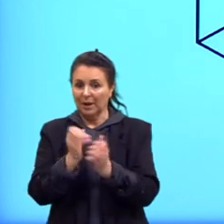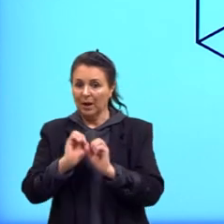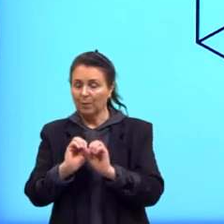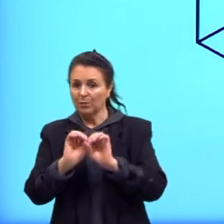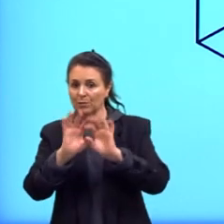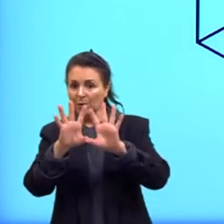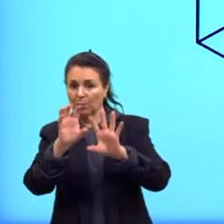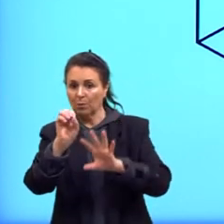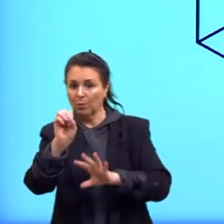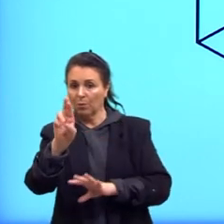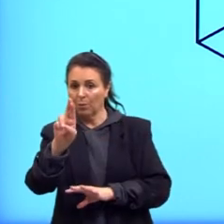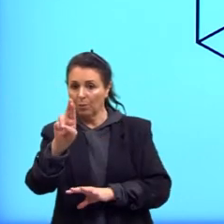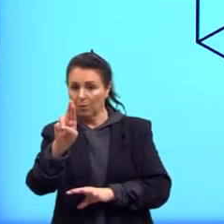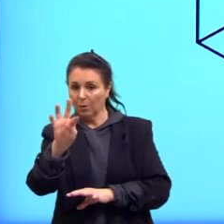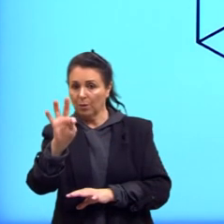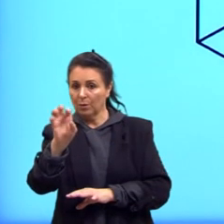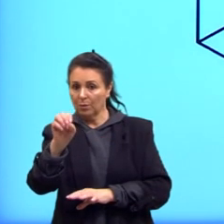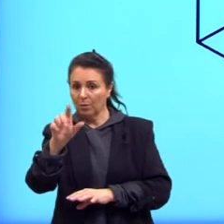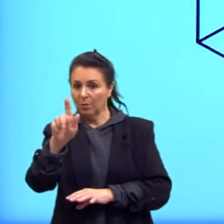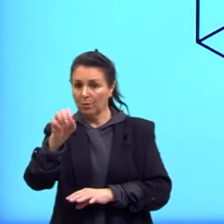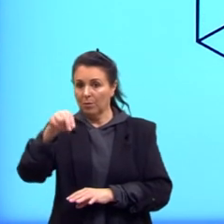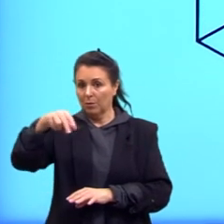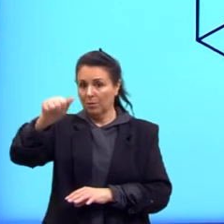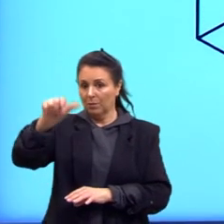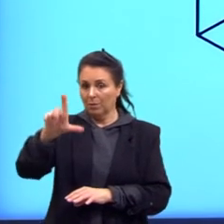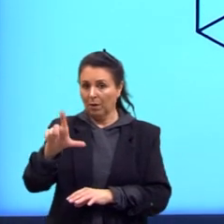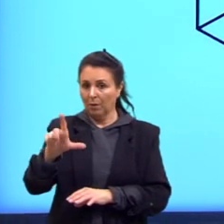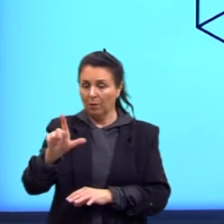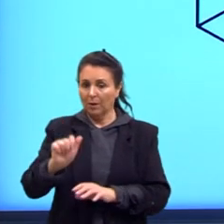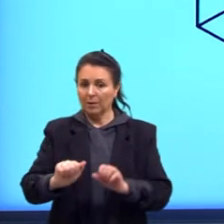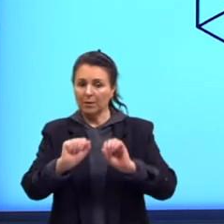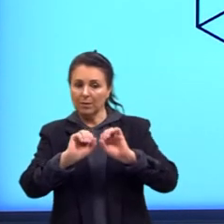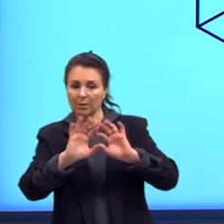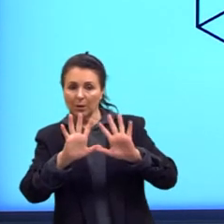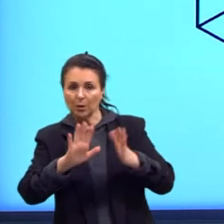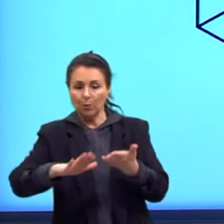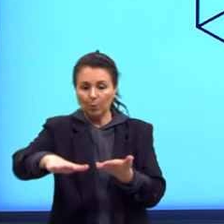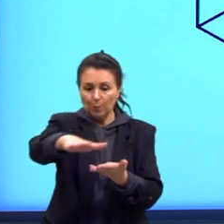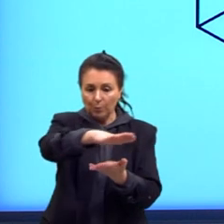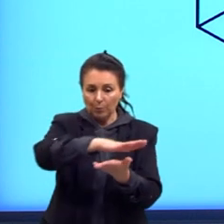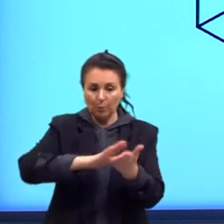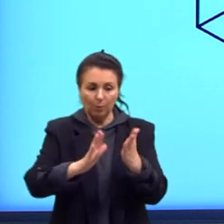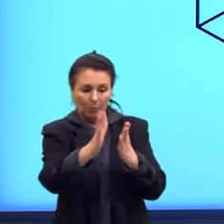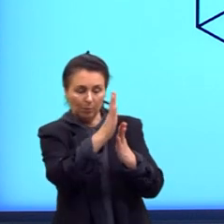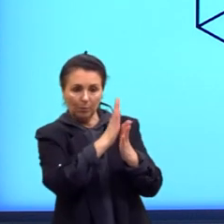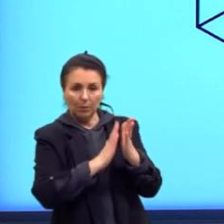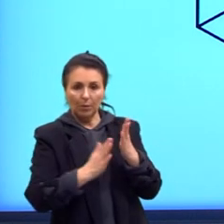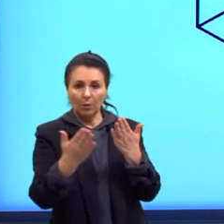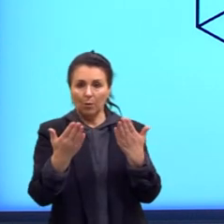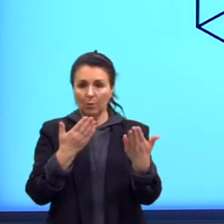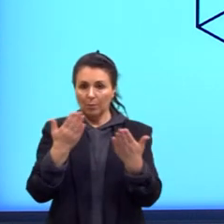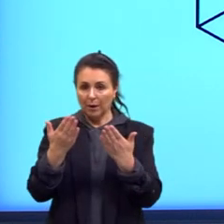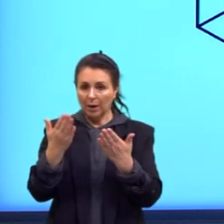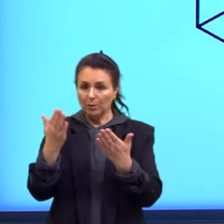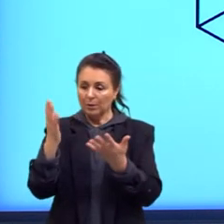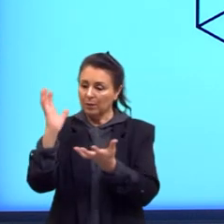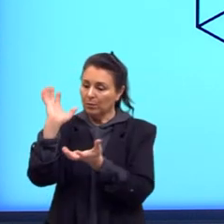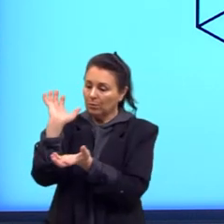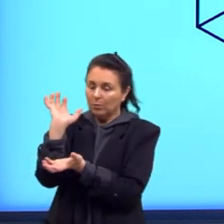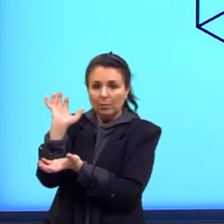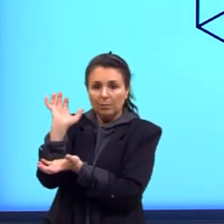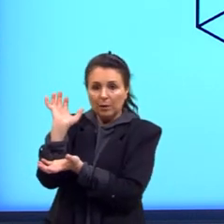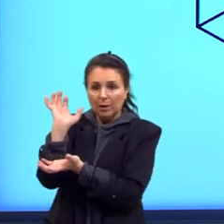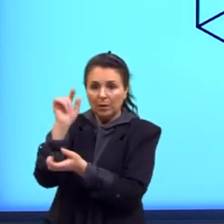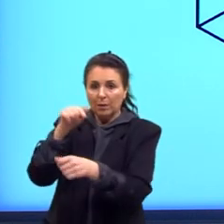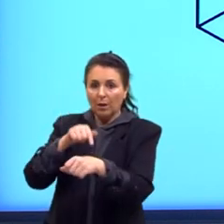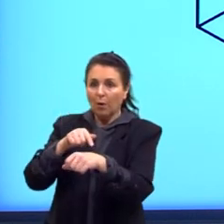projeção ortogonal das figuras geométricas sobre um plano ela pode ser comparada à sombra de si mesmo objeto